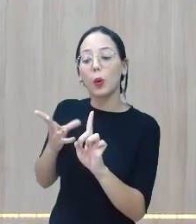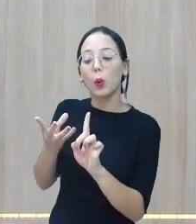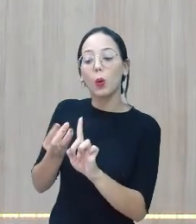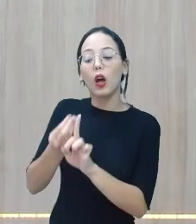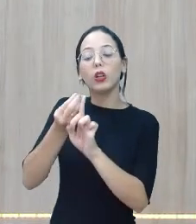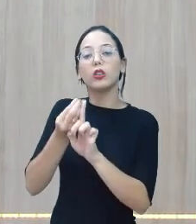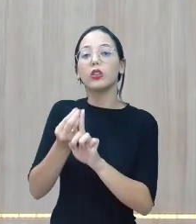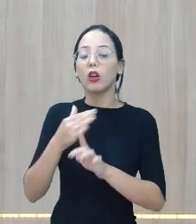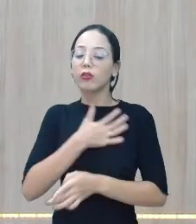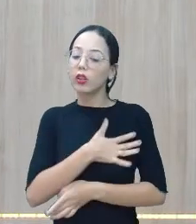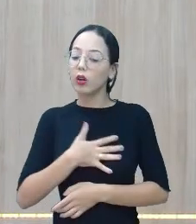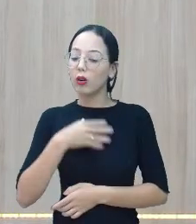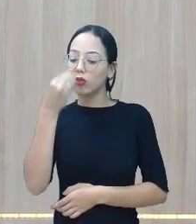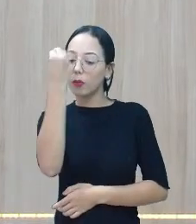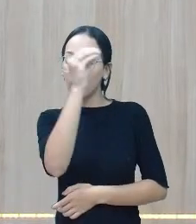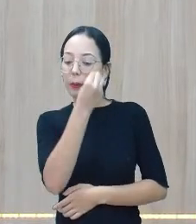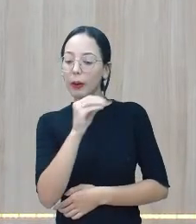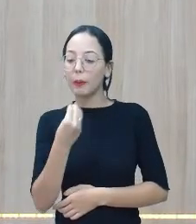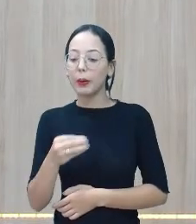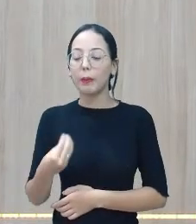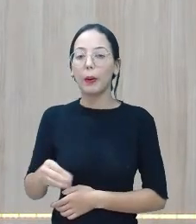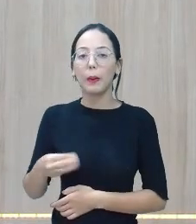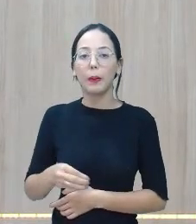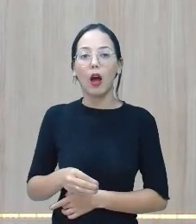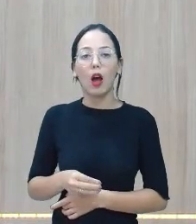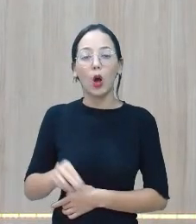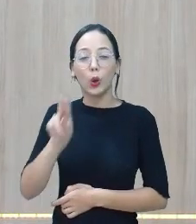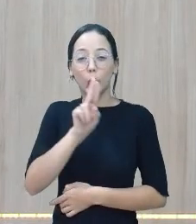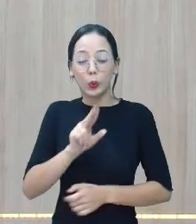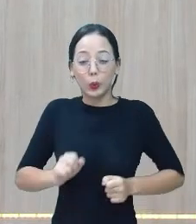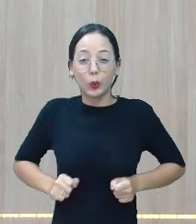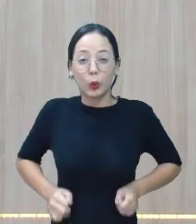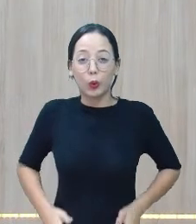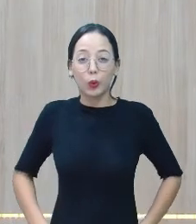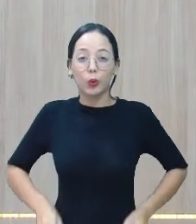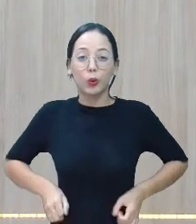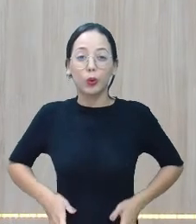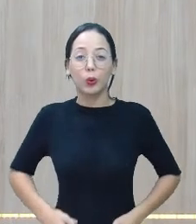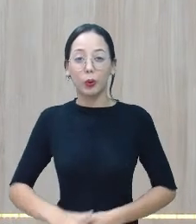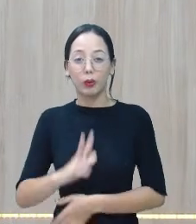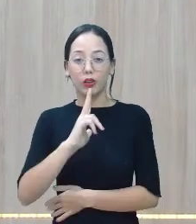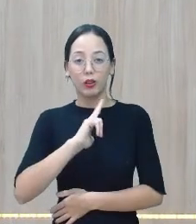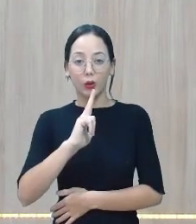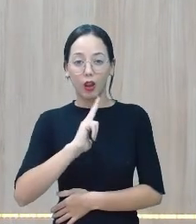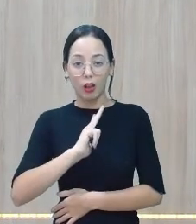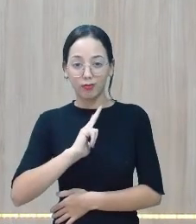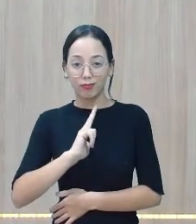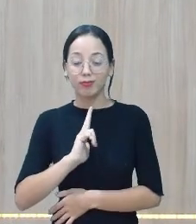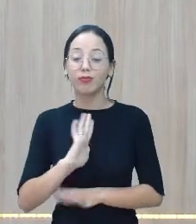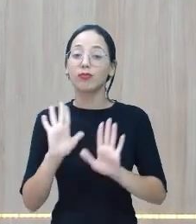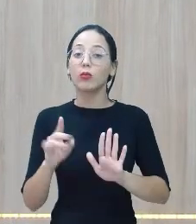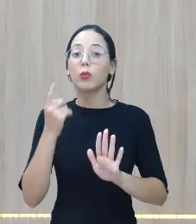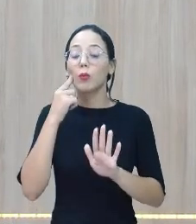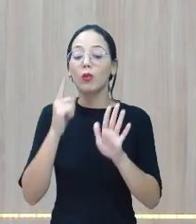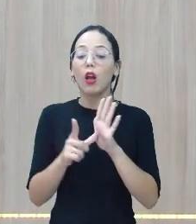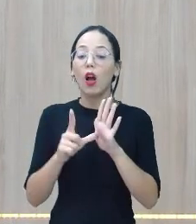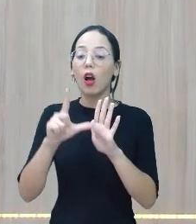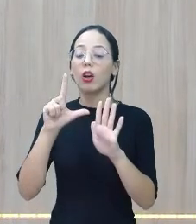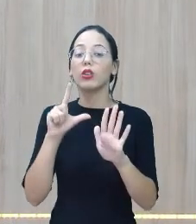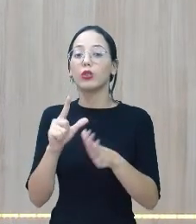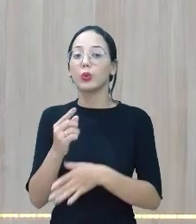são vaidosos costumam exagerar nos gastos pessoais. E aí, antes desse